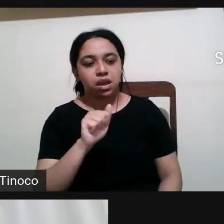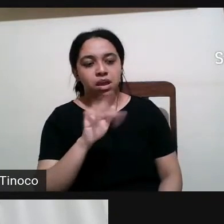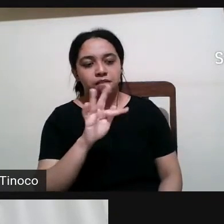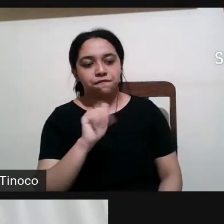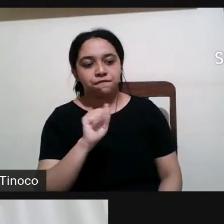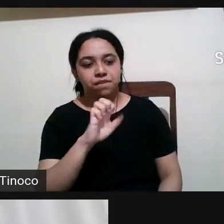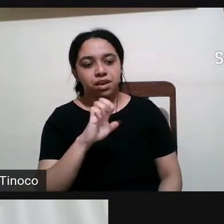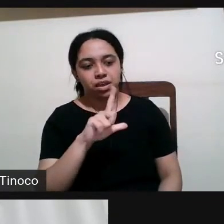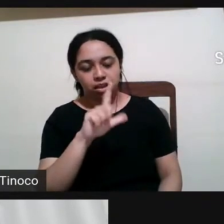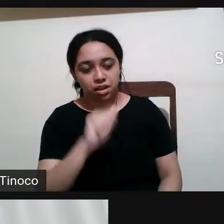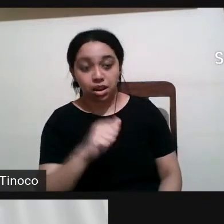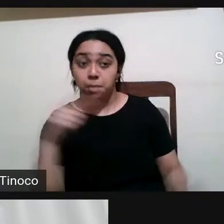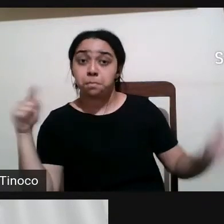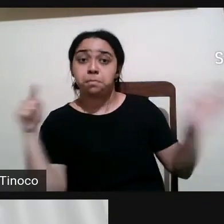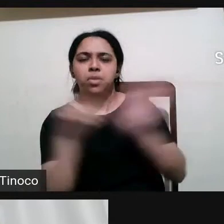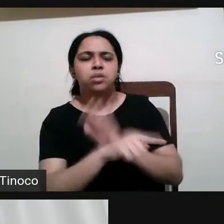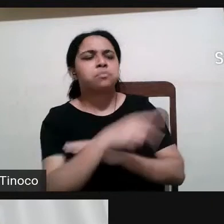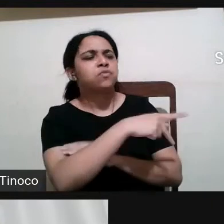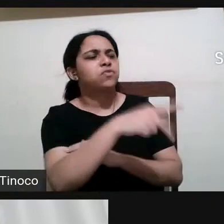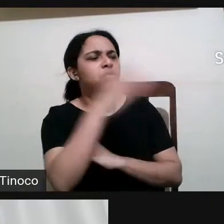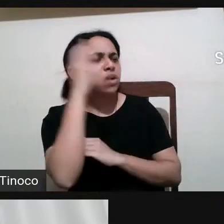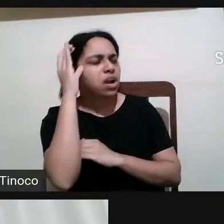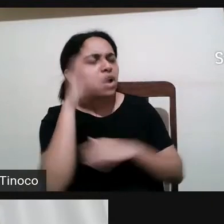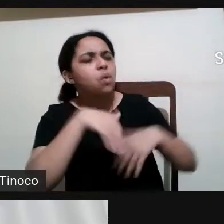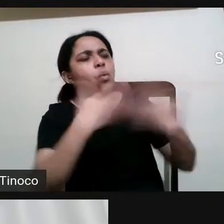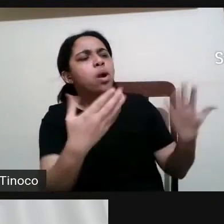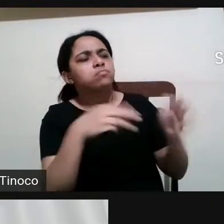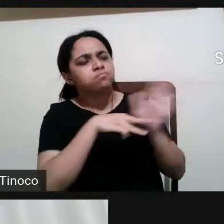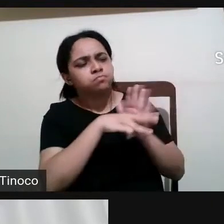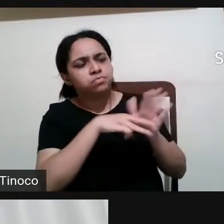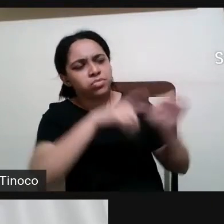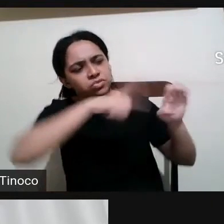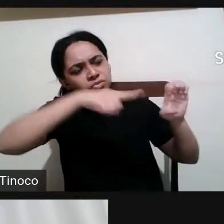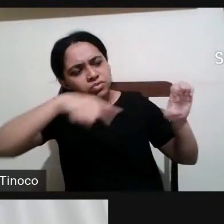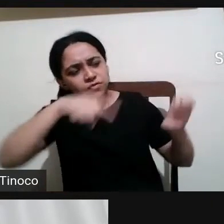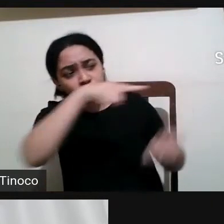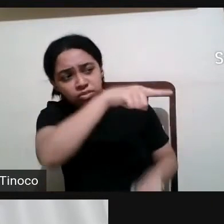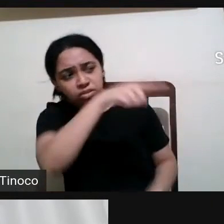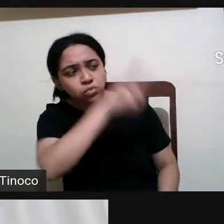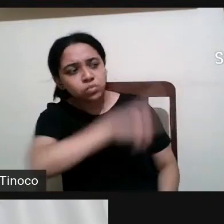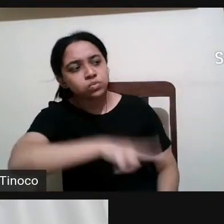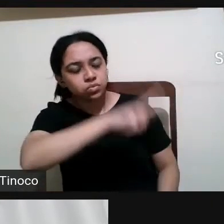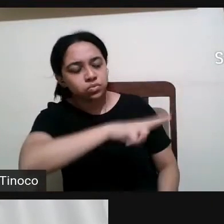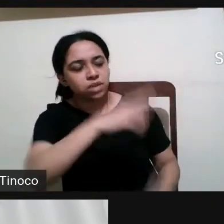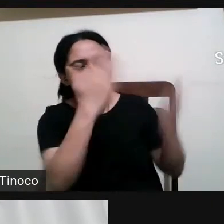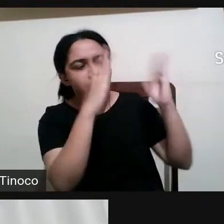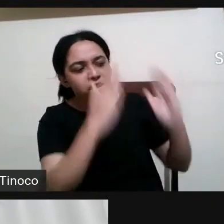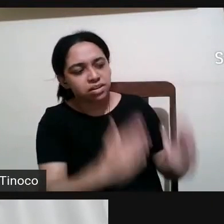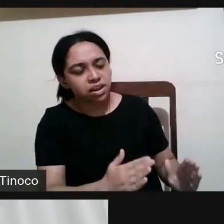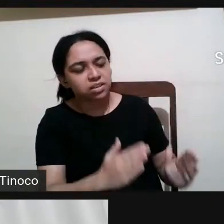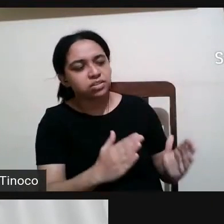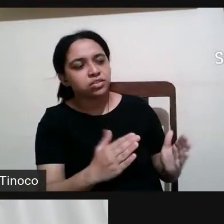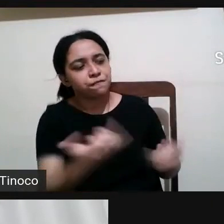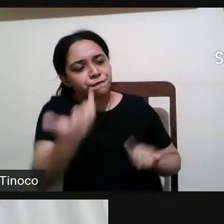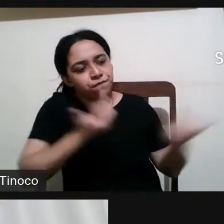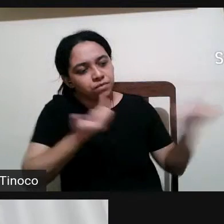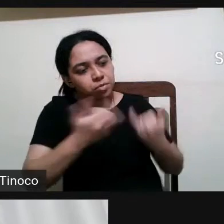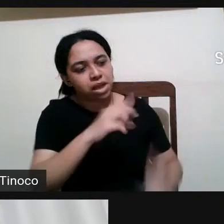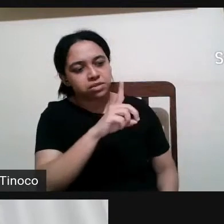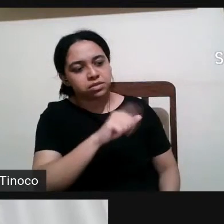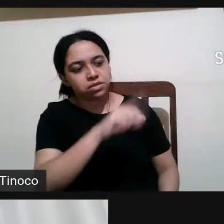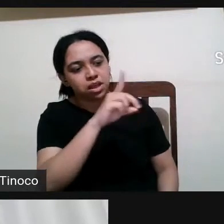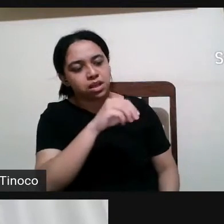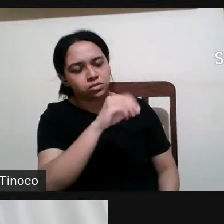né? Ela pergunta, professor Caio, quais métodos estatísticos você utiliza para fazer análise dos dados?